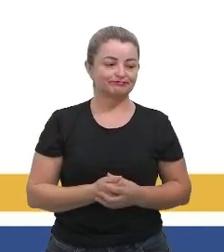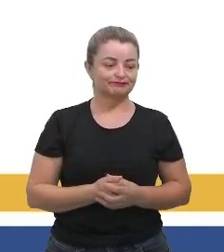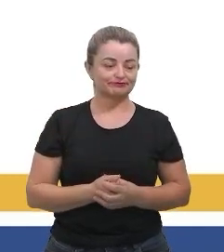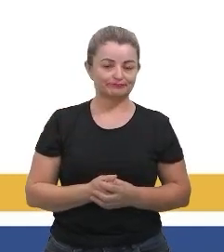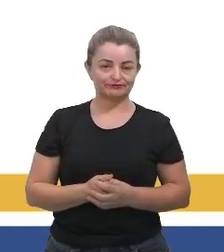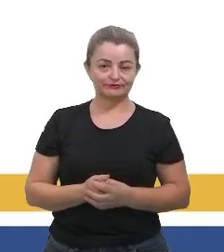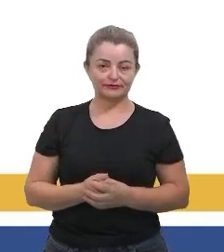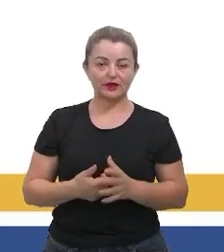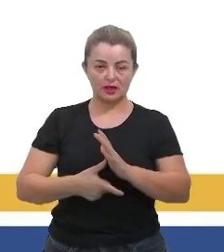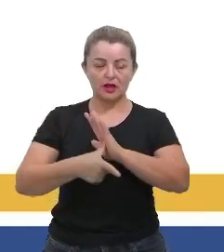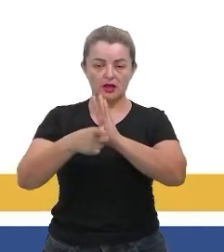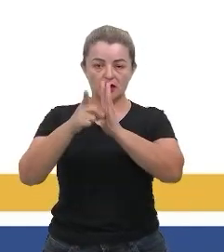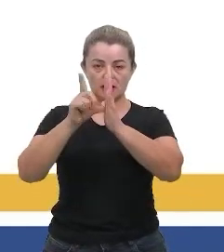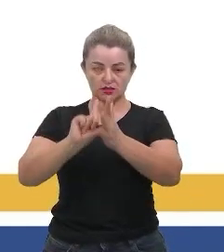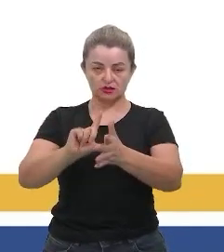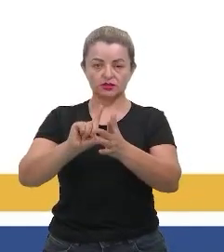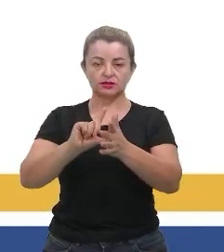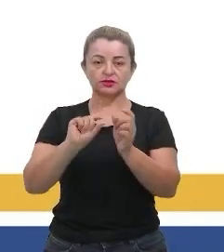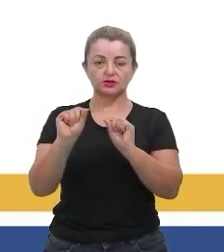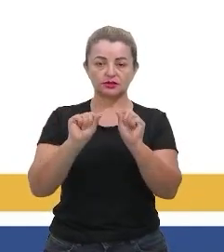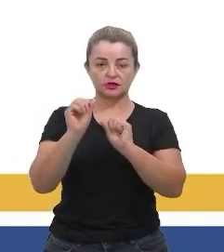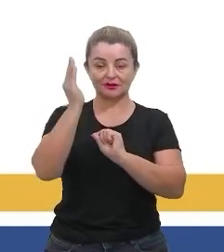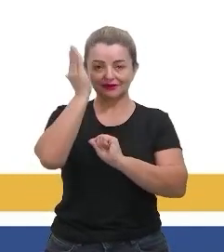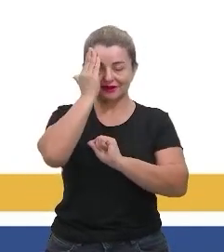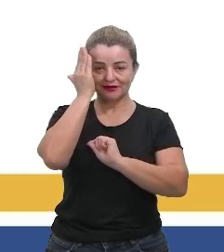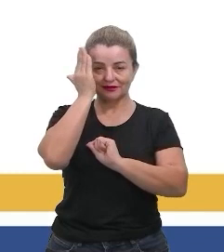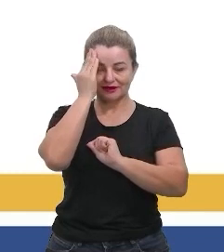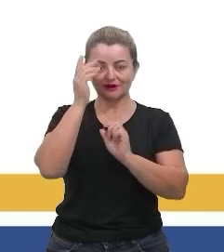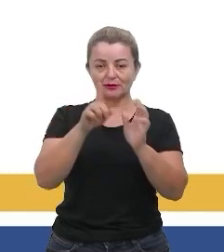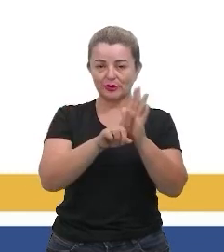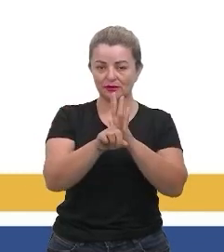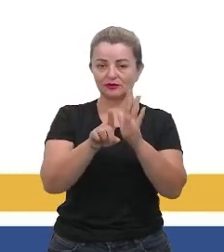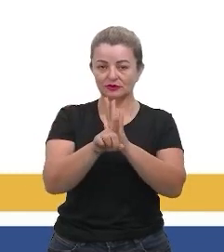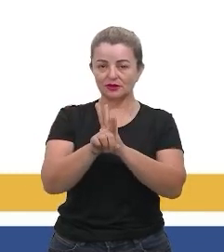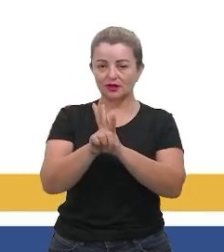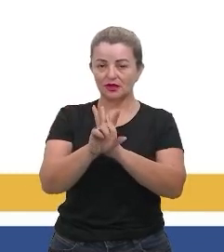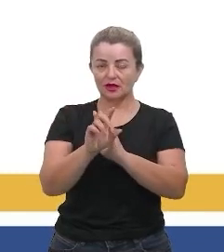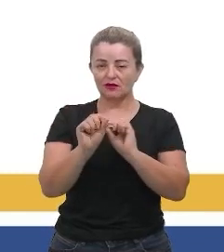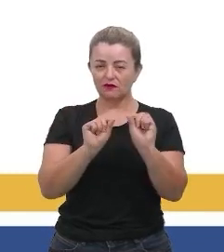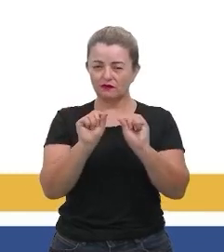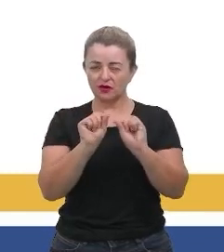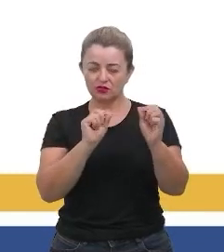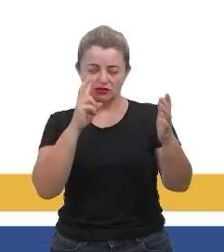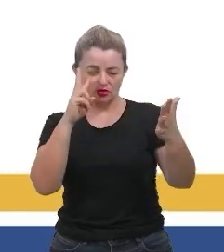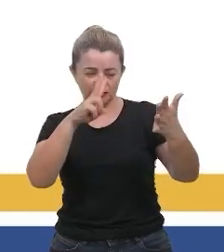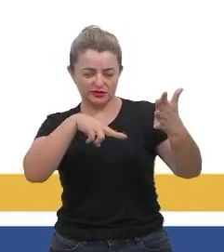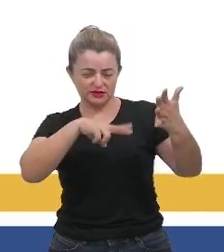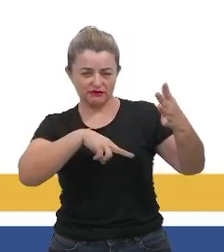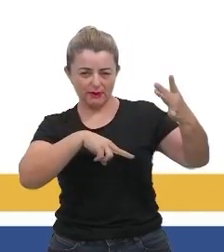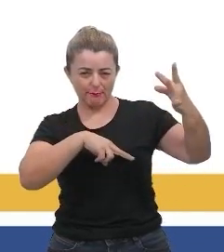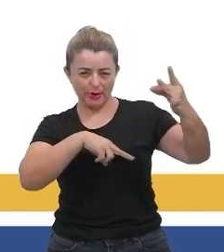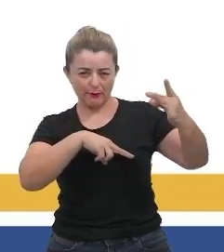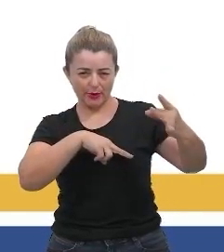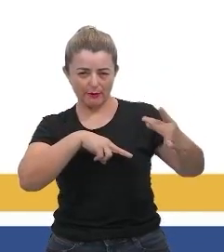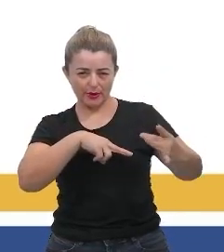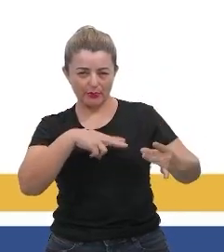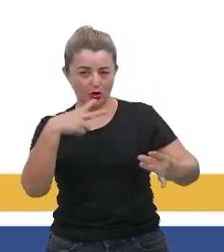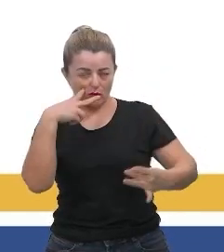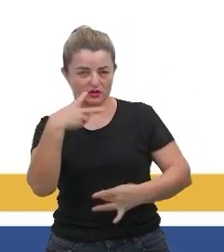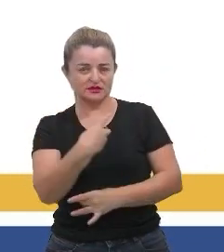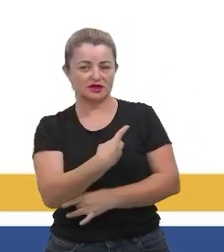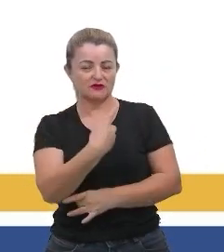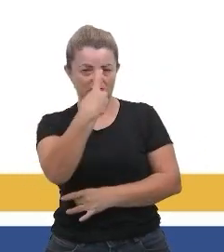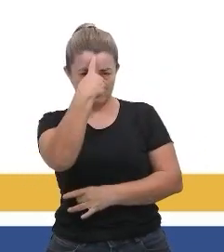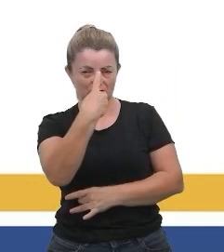Antes de resolver esse problema, a gente vai entender alguns pontos, tá bom? Eu quero que vocês observem a imagem antes da gente passar para a figura de